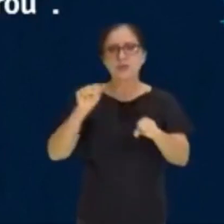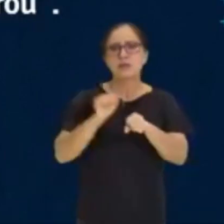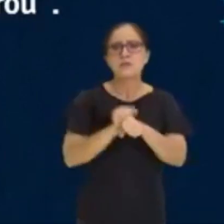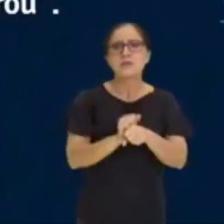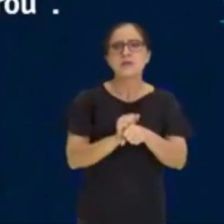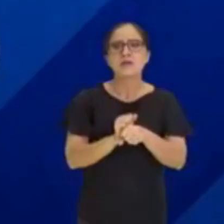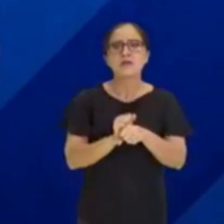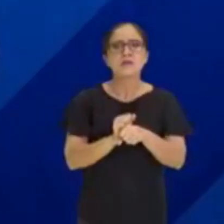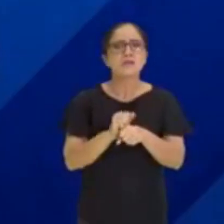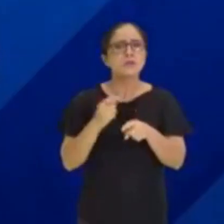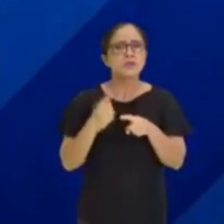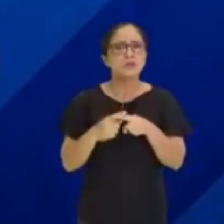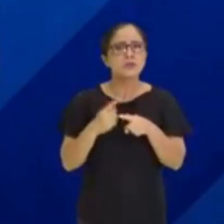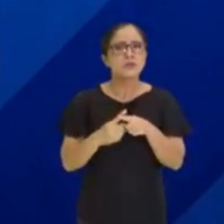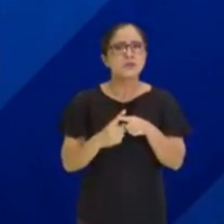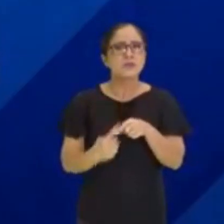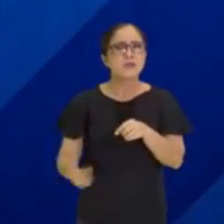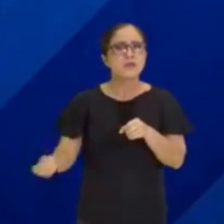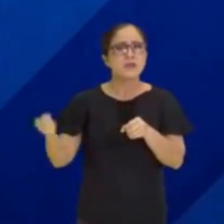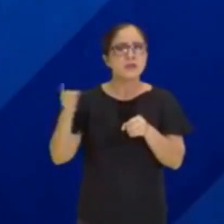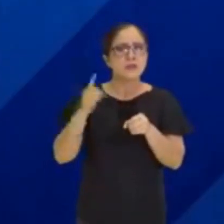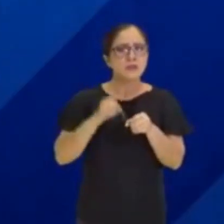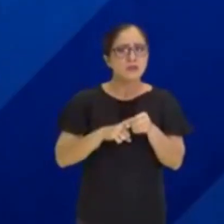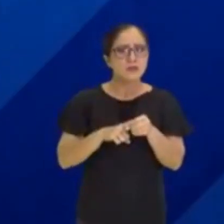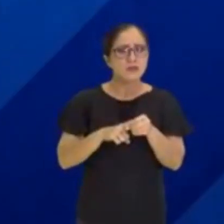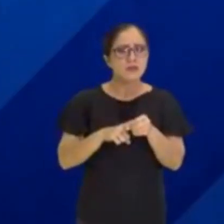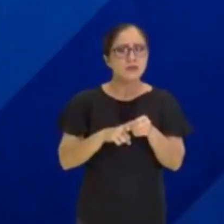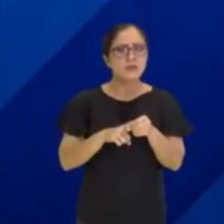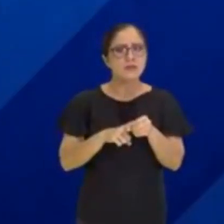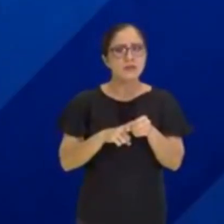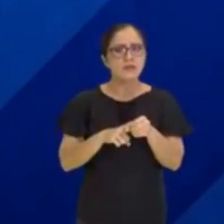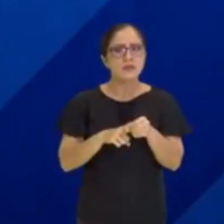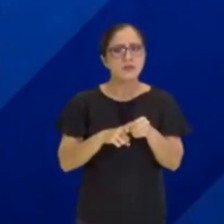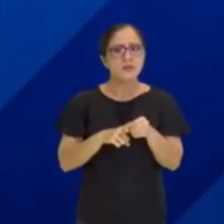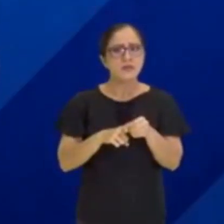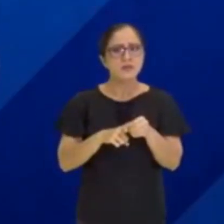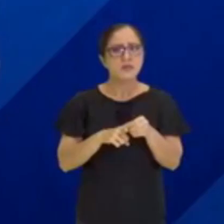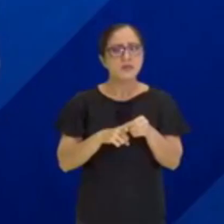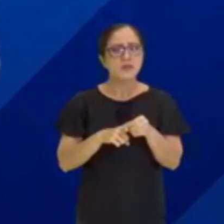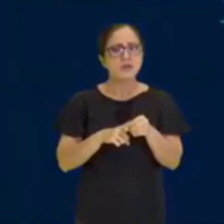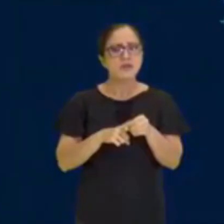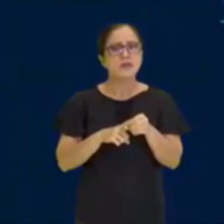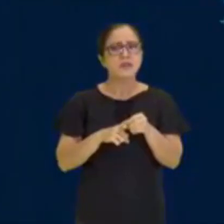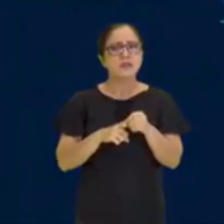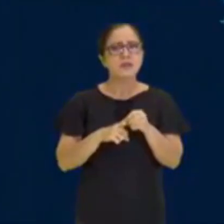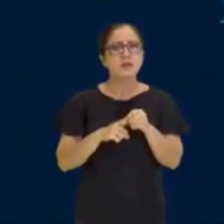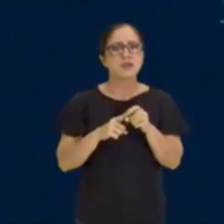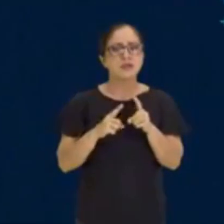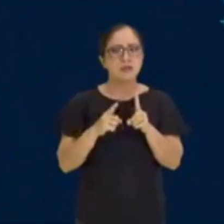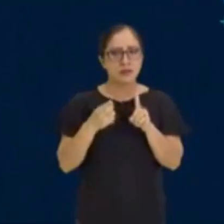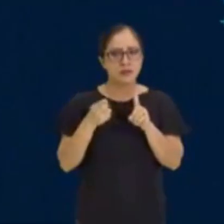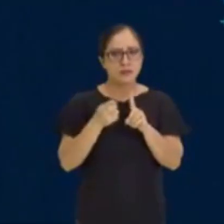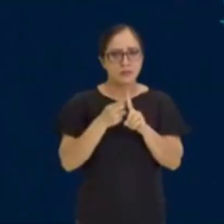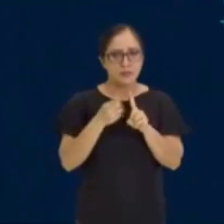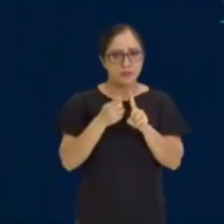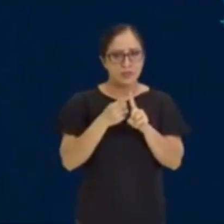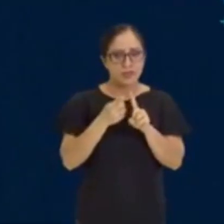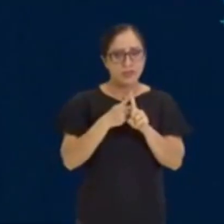nós precisamos voltar à letra da música. Vamos agora voltar um pouquinho lá no